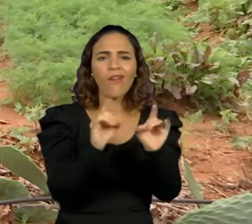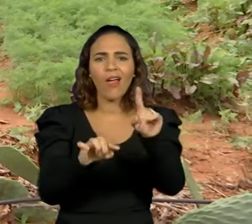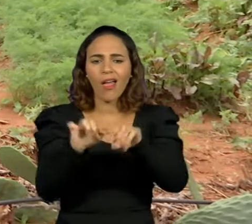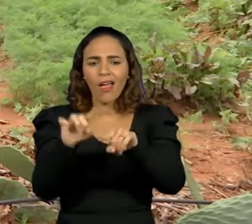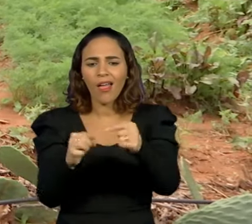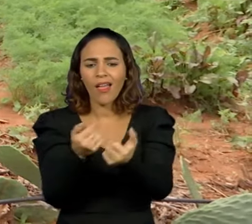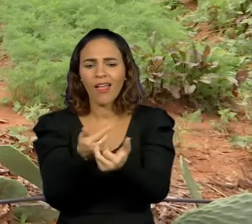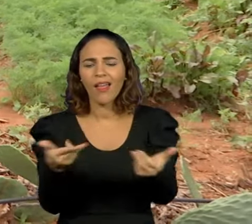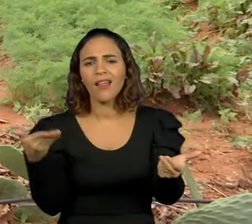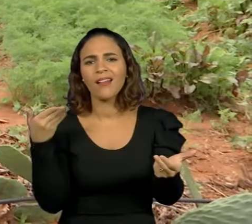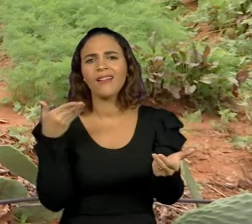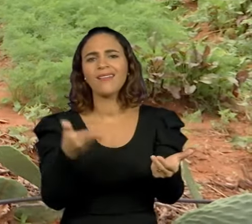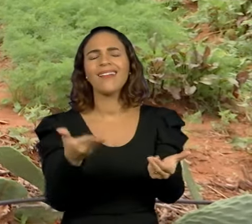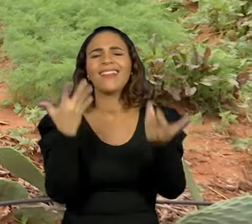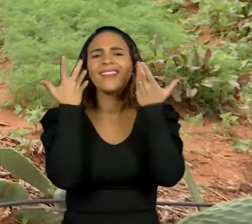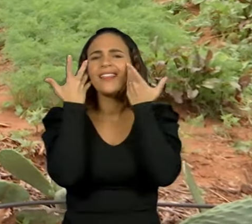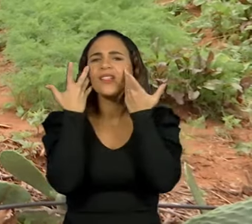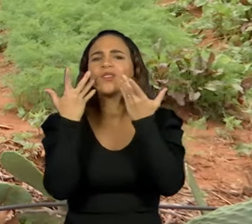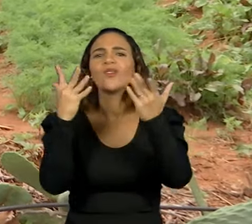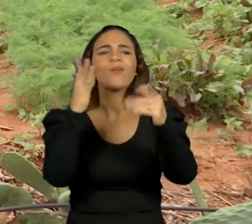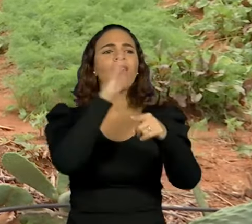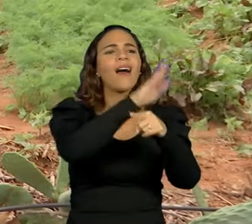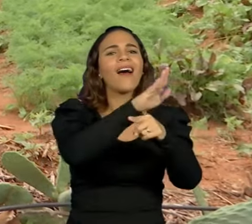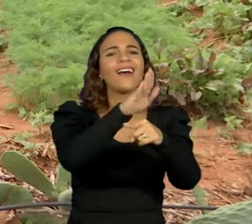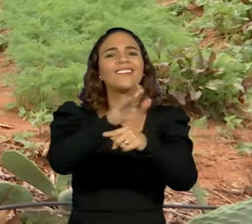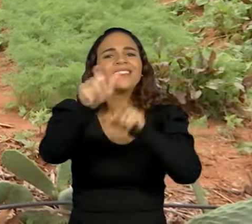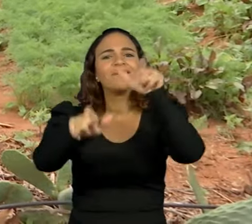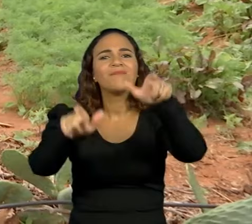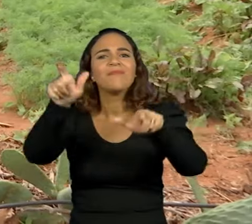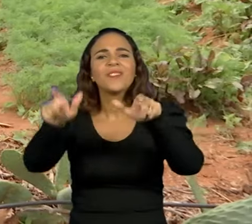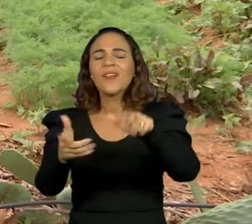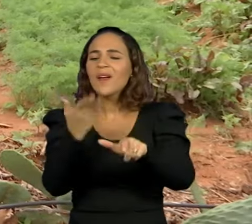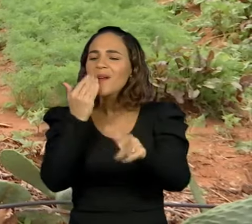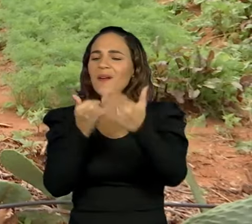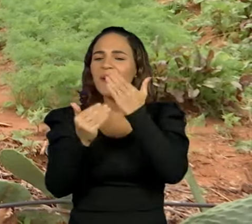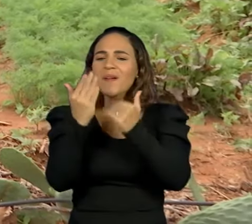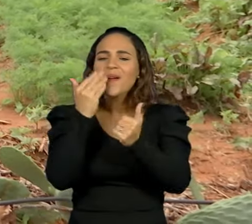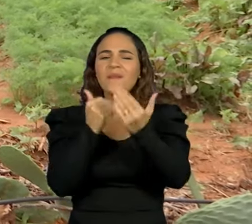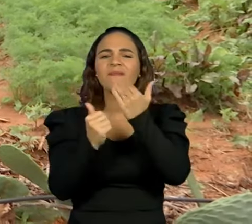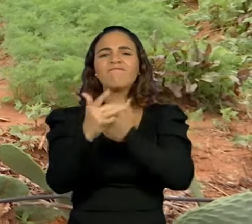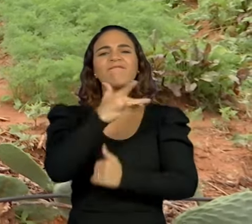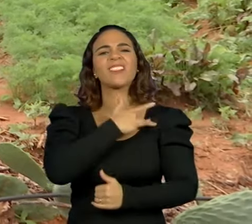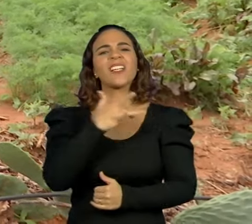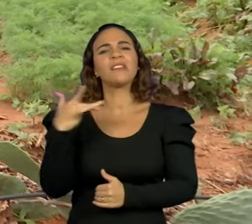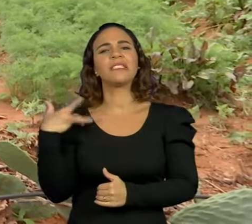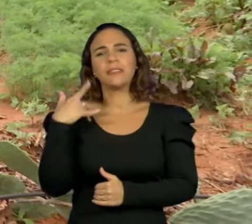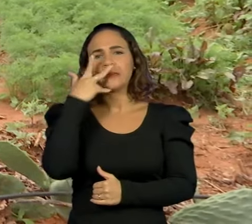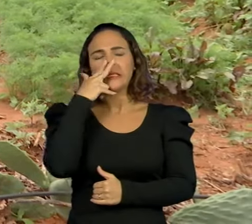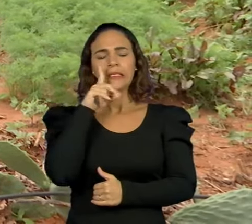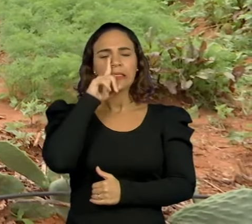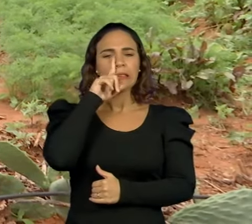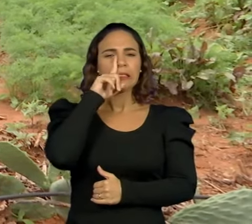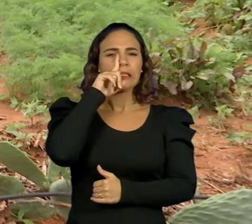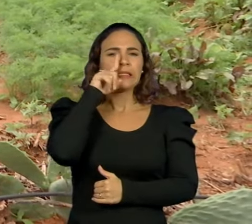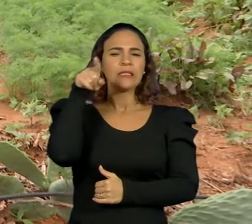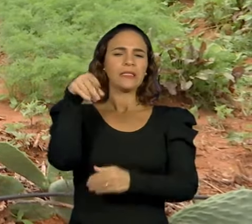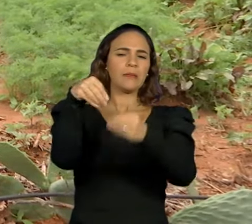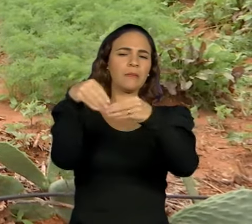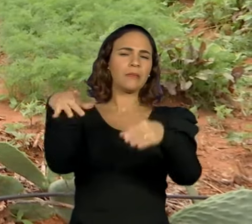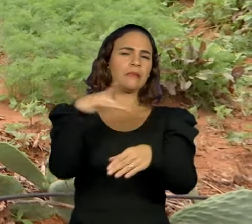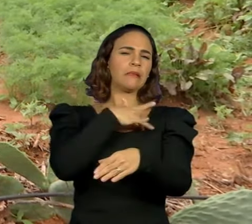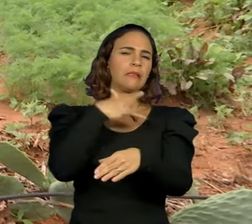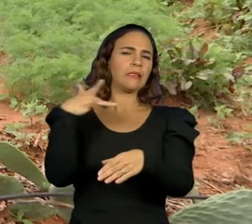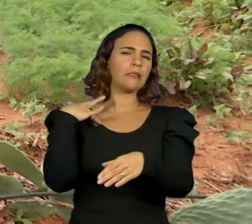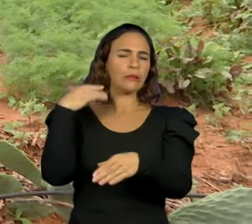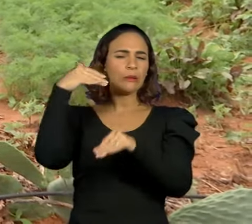produção da gente, e vai alimentar as pessoas sem ter o peso na consciência depois de imaginar